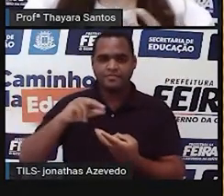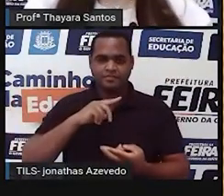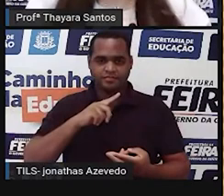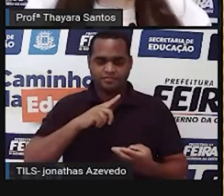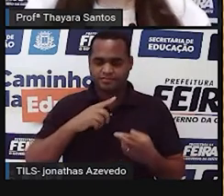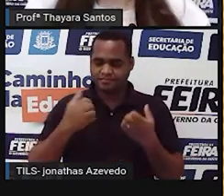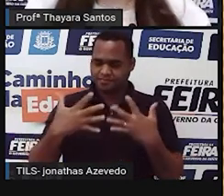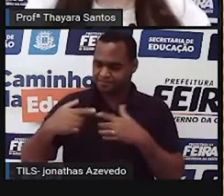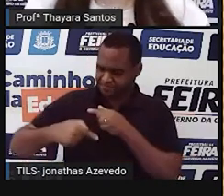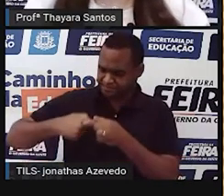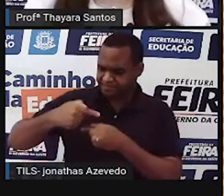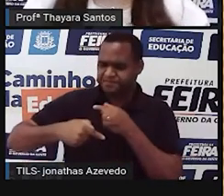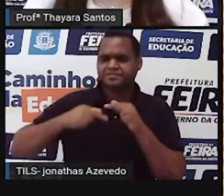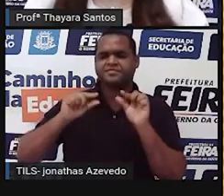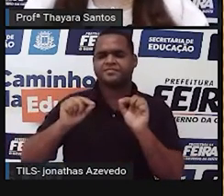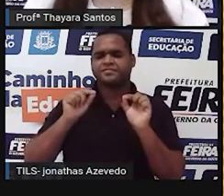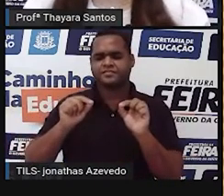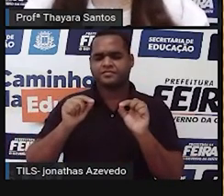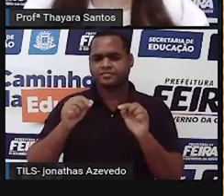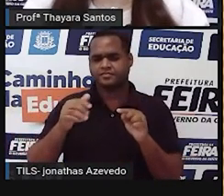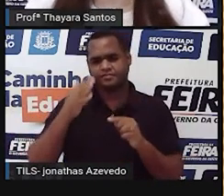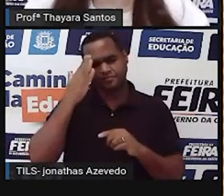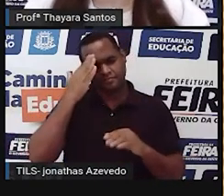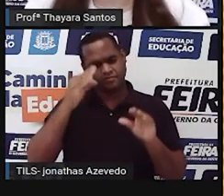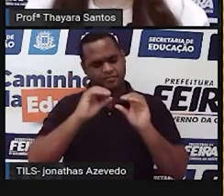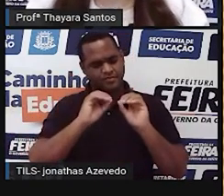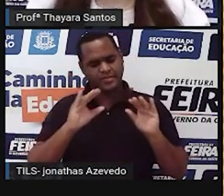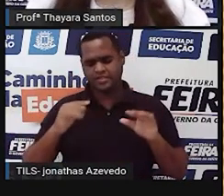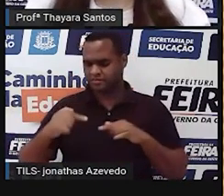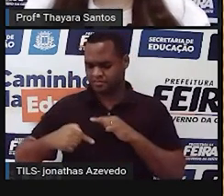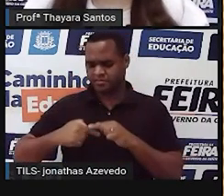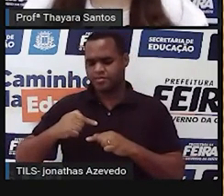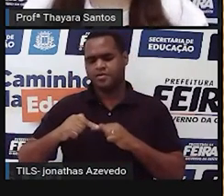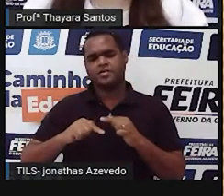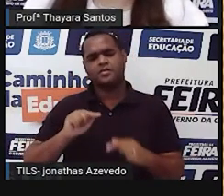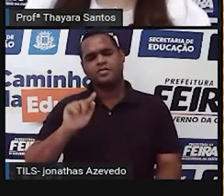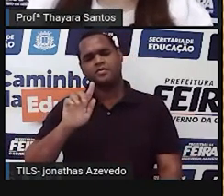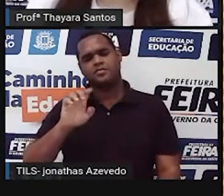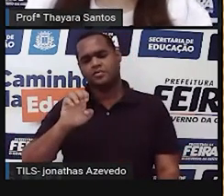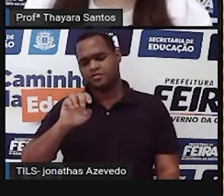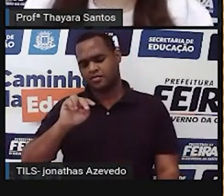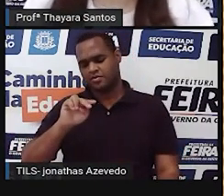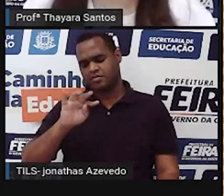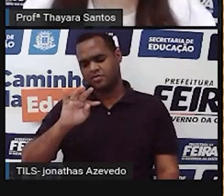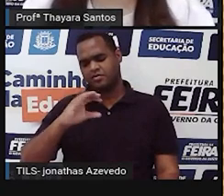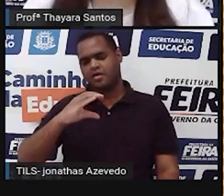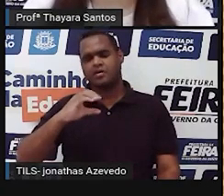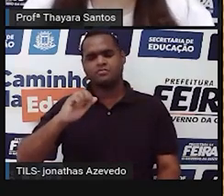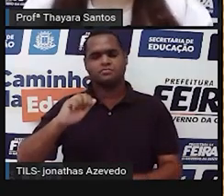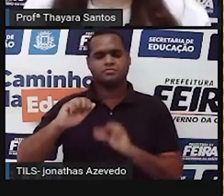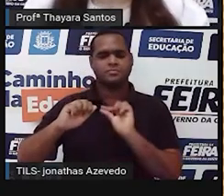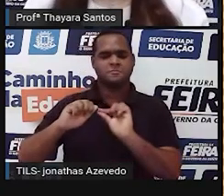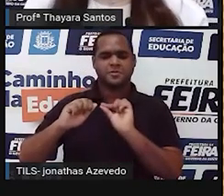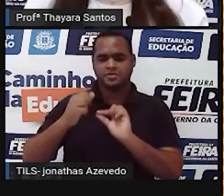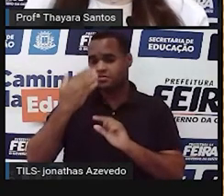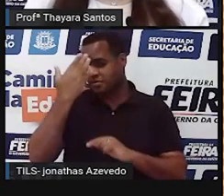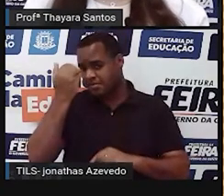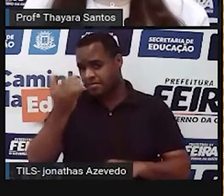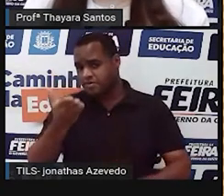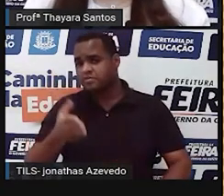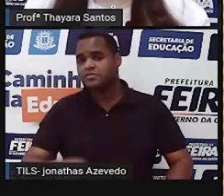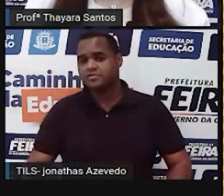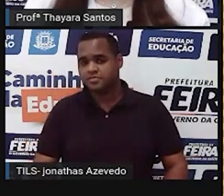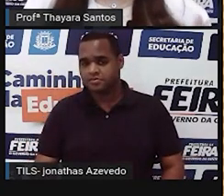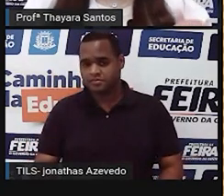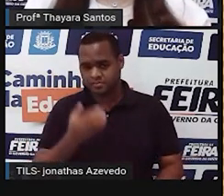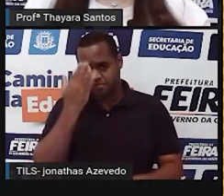sobre os conceitos básicos de genética, a gente precisa entender o que é genética. Então, vocês que estão aí do outro lado, vocês sabem o que é genética?